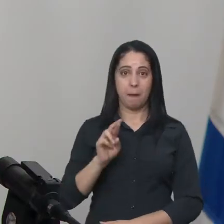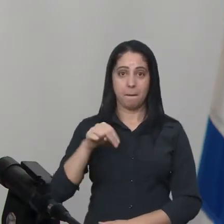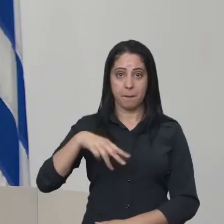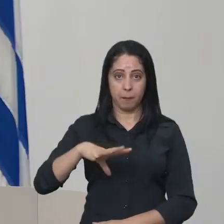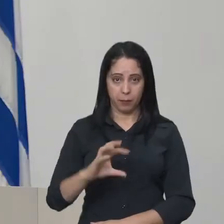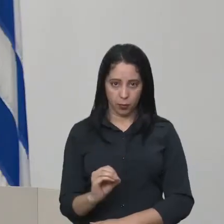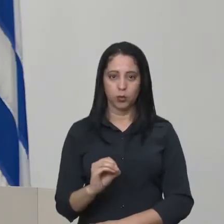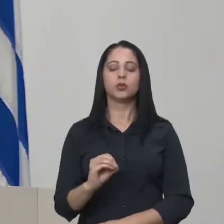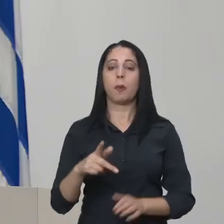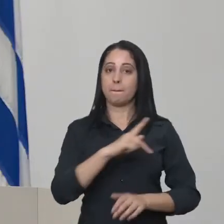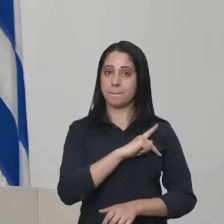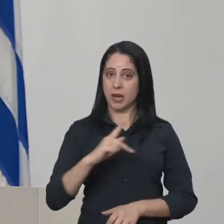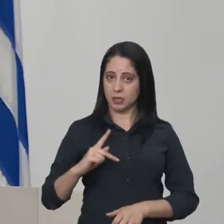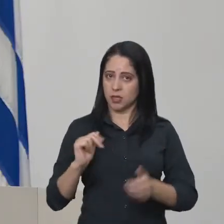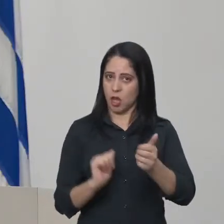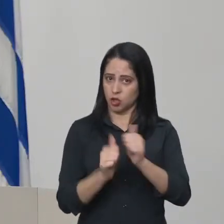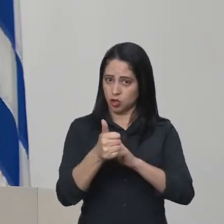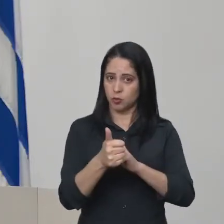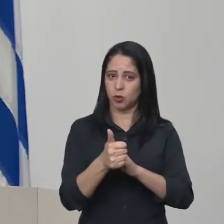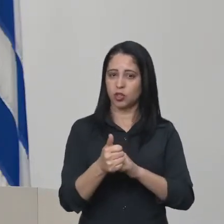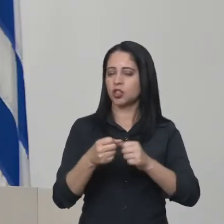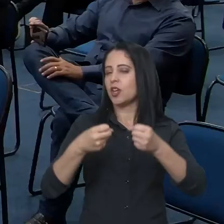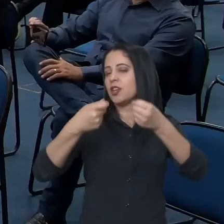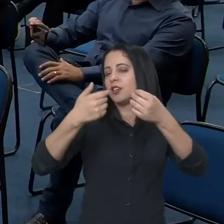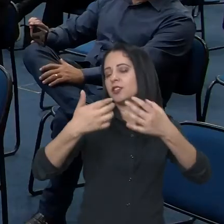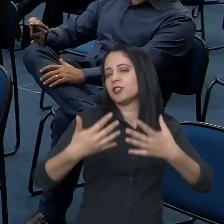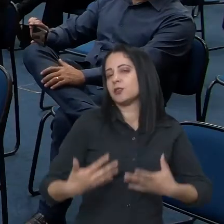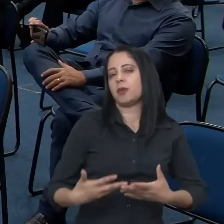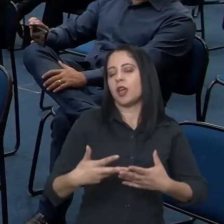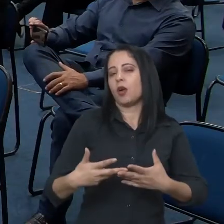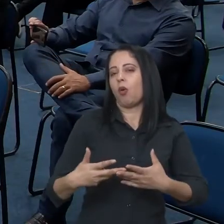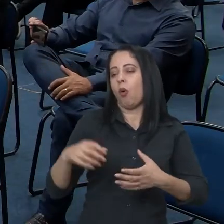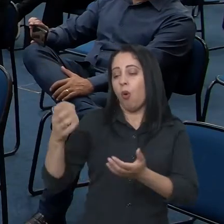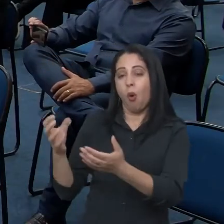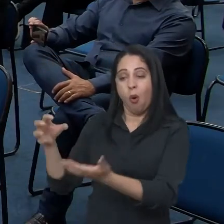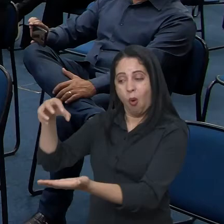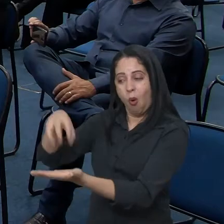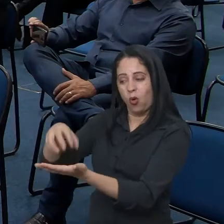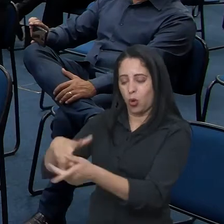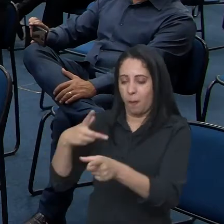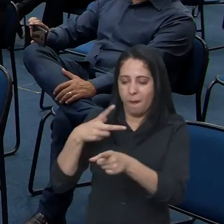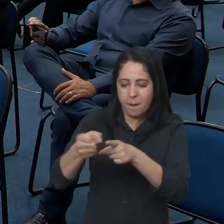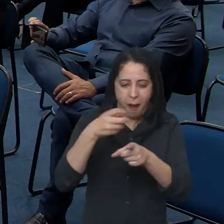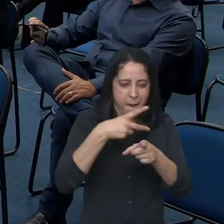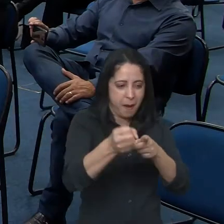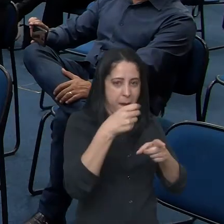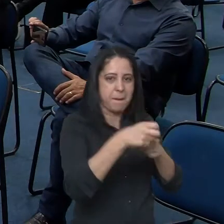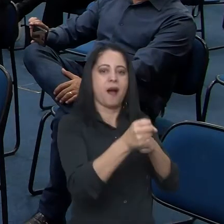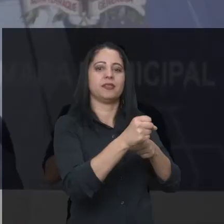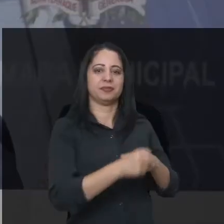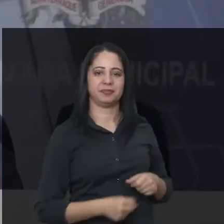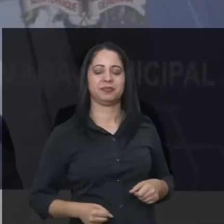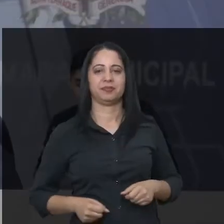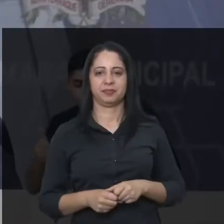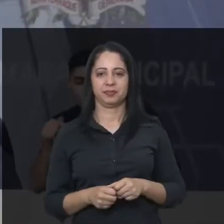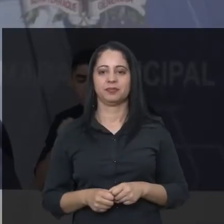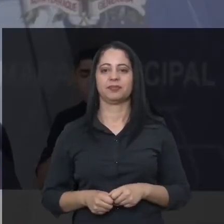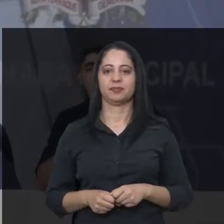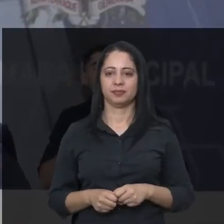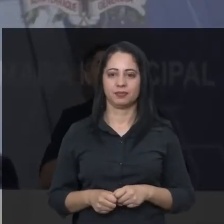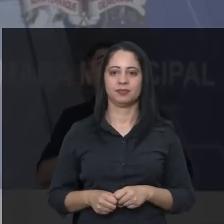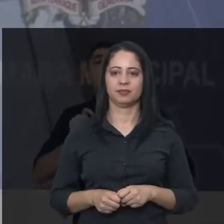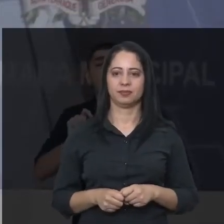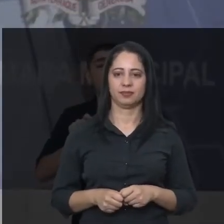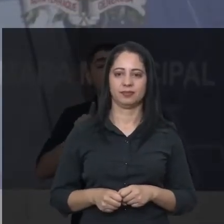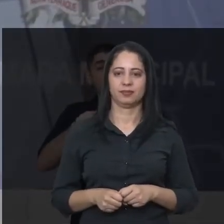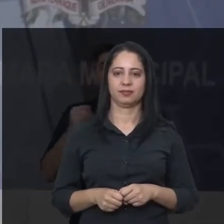Instituto Esportivo do Vale do Paraíba, relembrou os feitos e as conquistas do Panathlon para o esporte joseense. Aqui